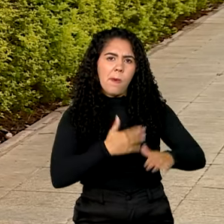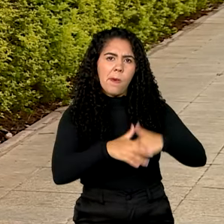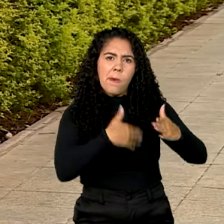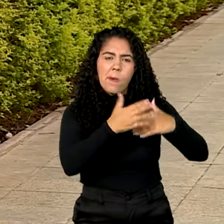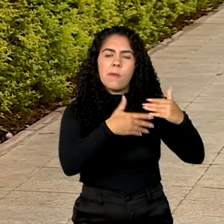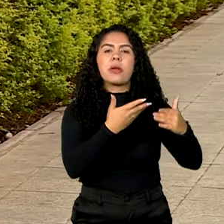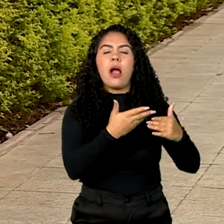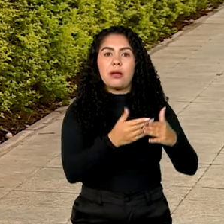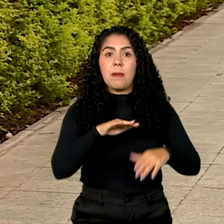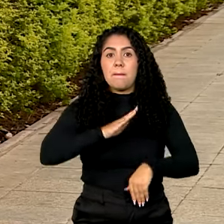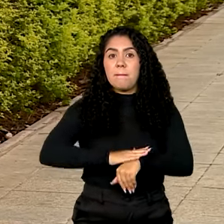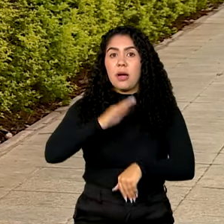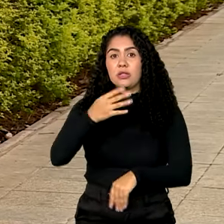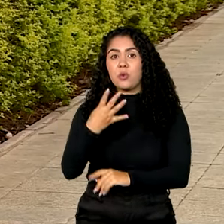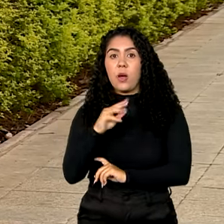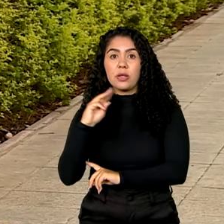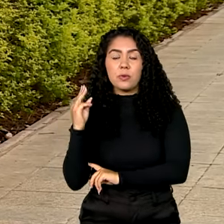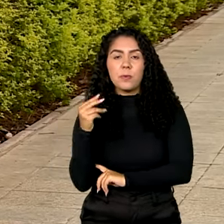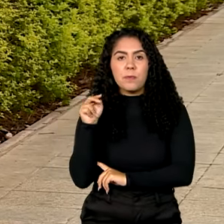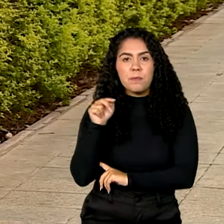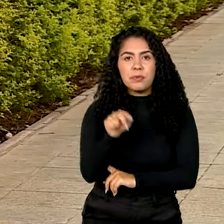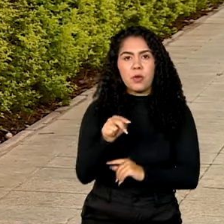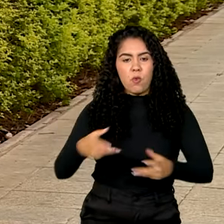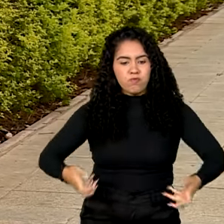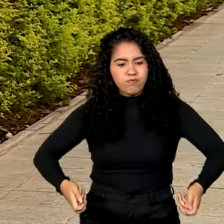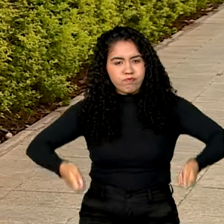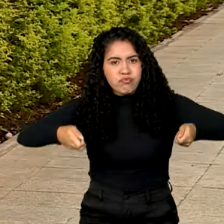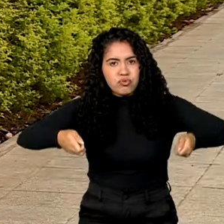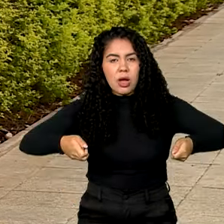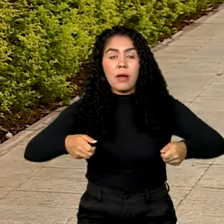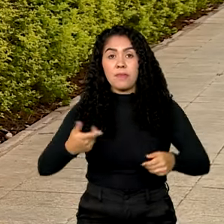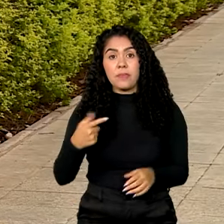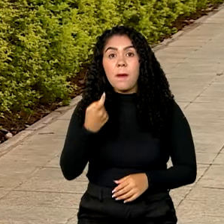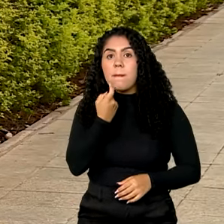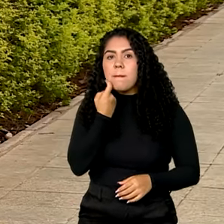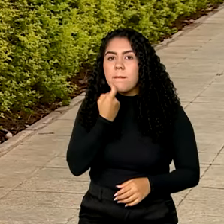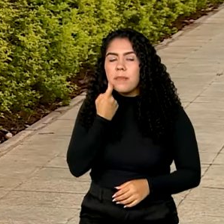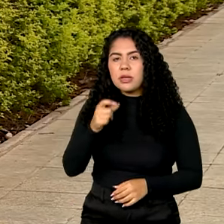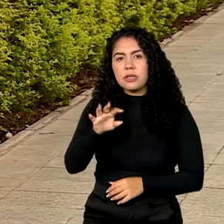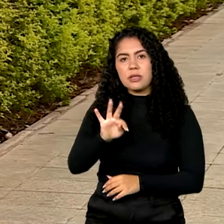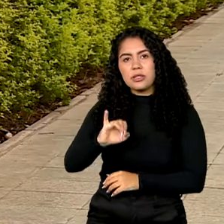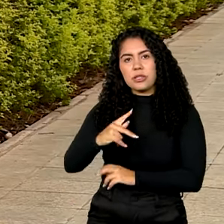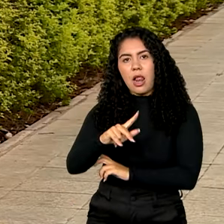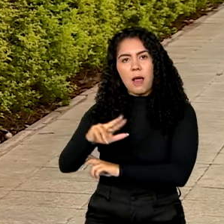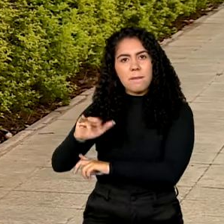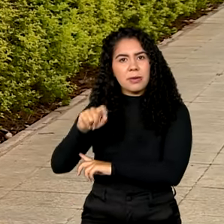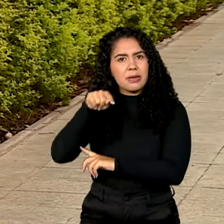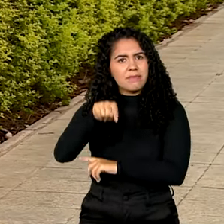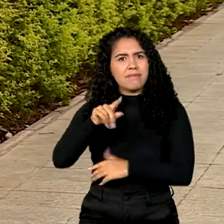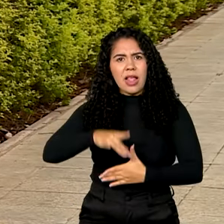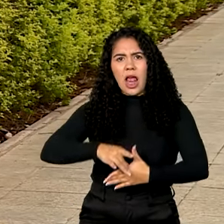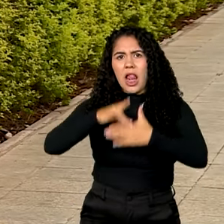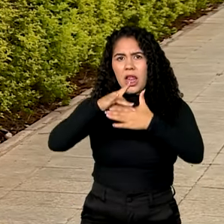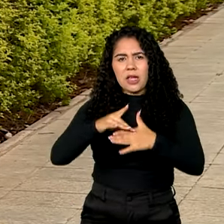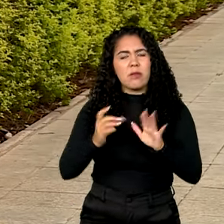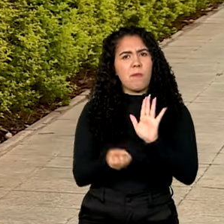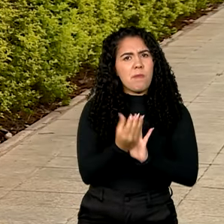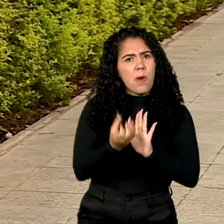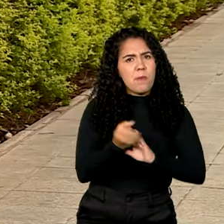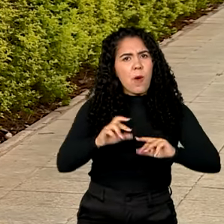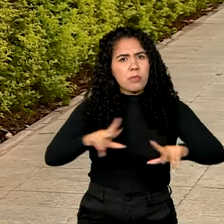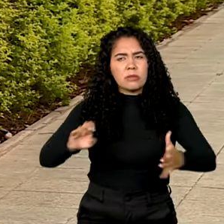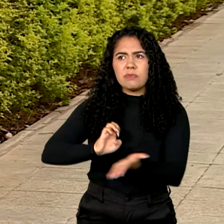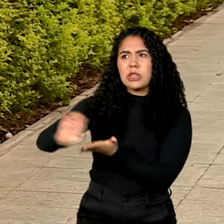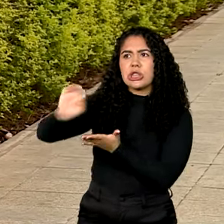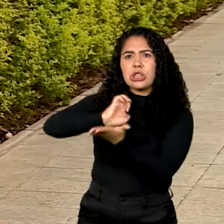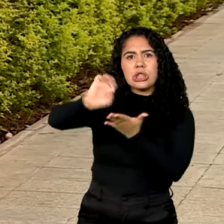toneladas, aumento de 158%. A tilápia continua líder em produção e exportação. O